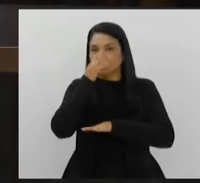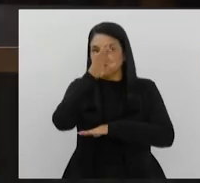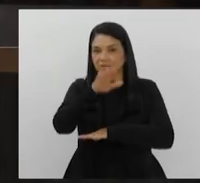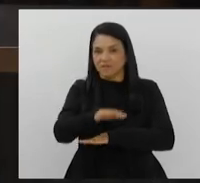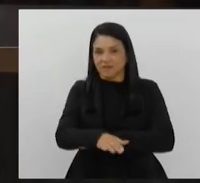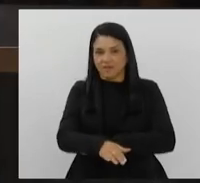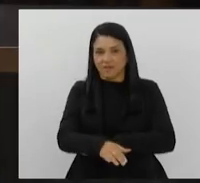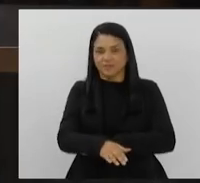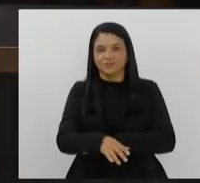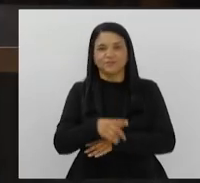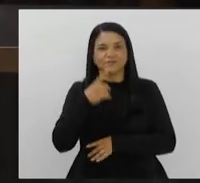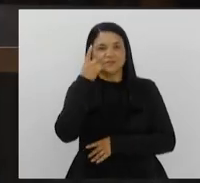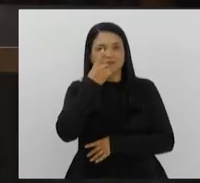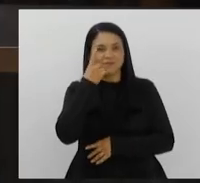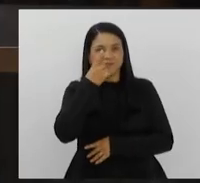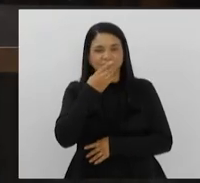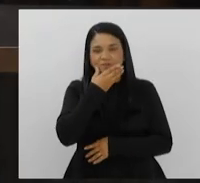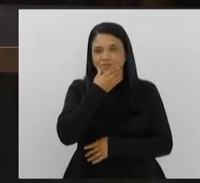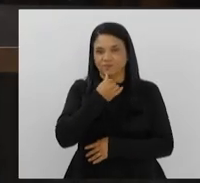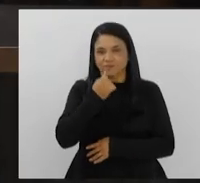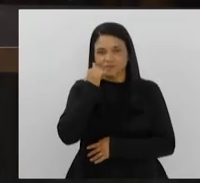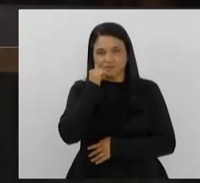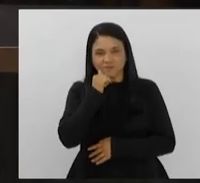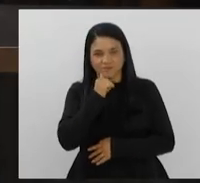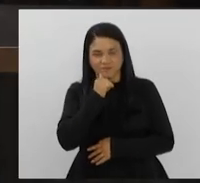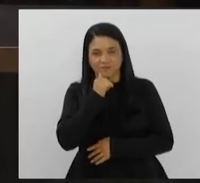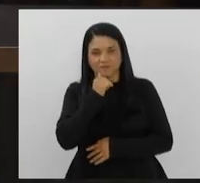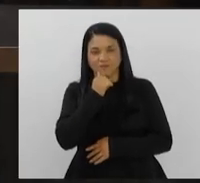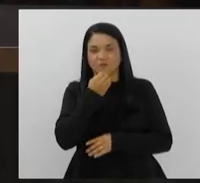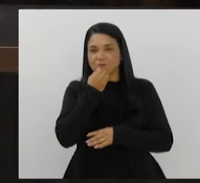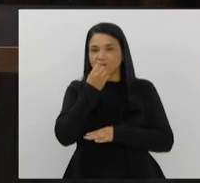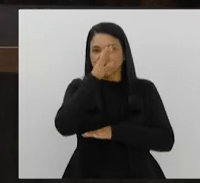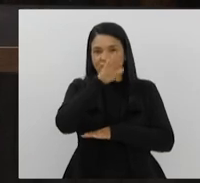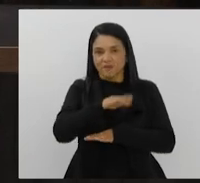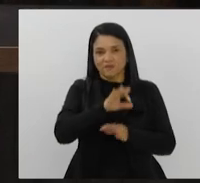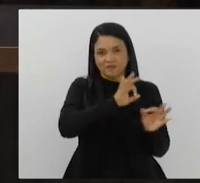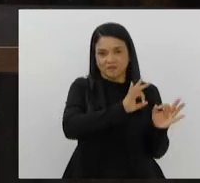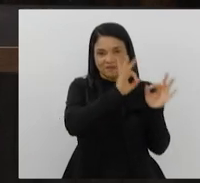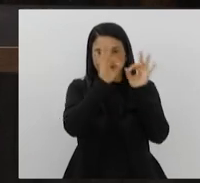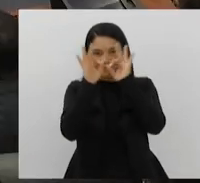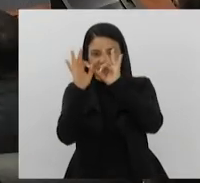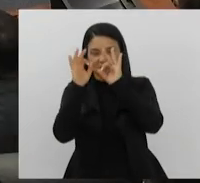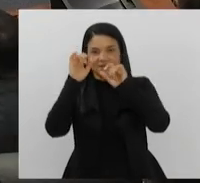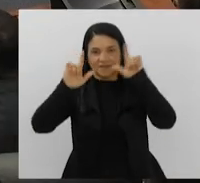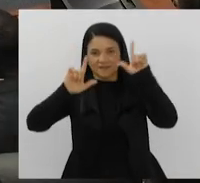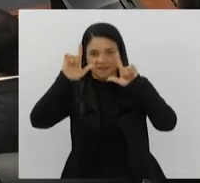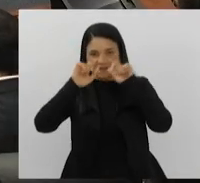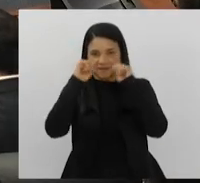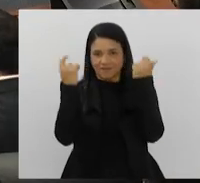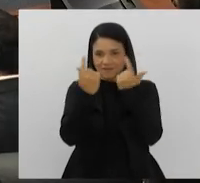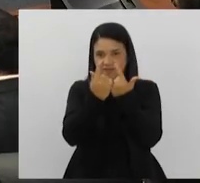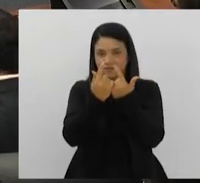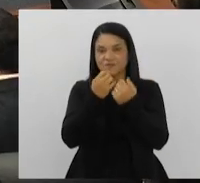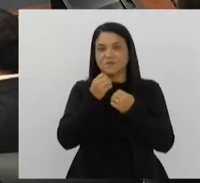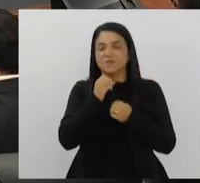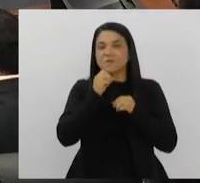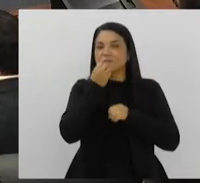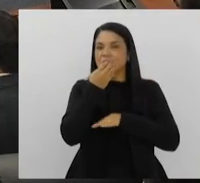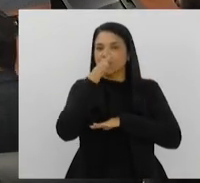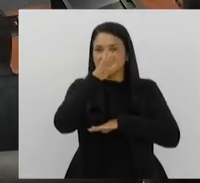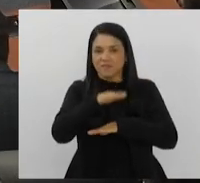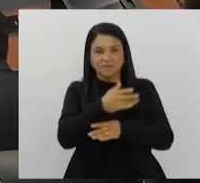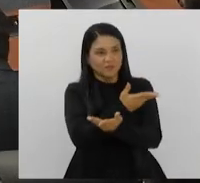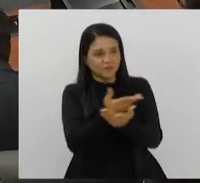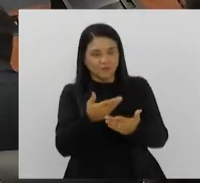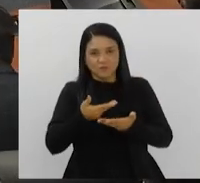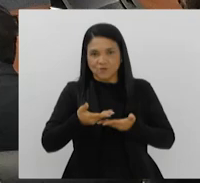Boa tarde, deputadas e deputados. Boa tarde a todos que nos assistem pela TV Alerj. Boa tarde a todos os convidados que estão aqui. Boa tarde a